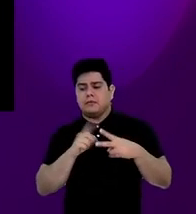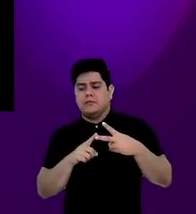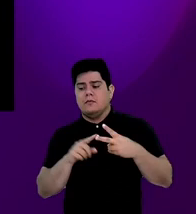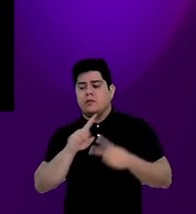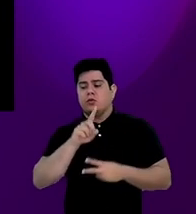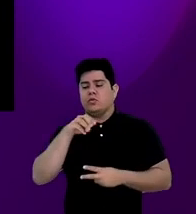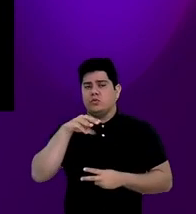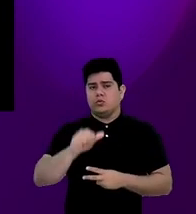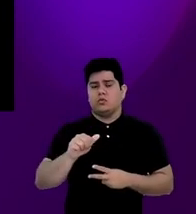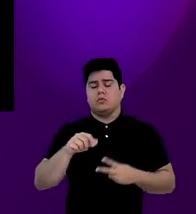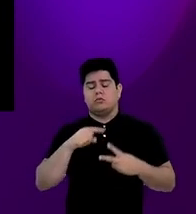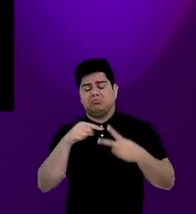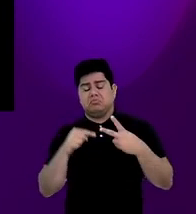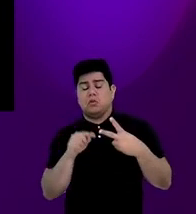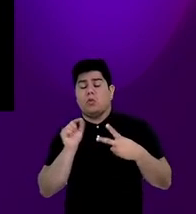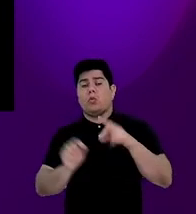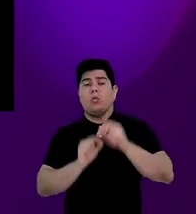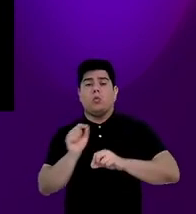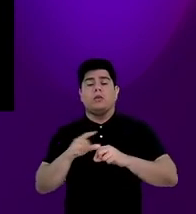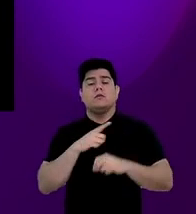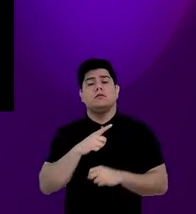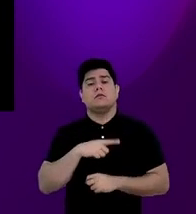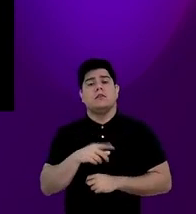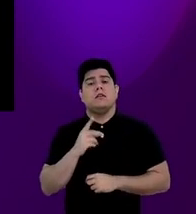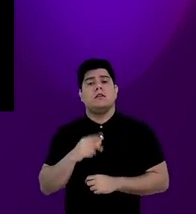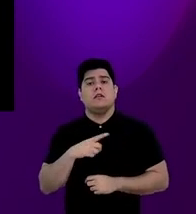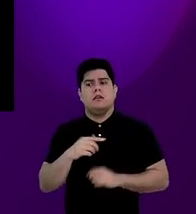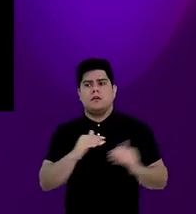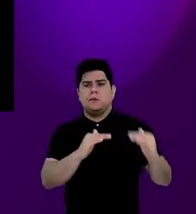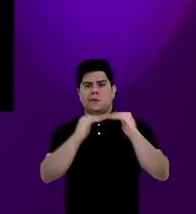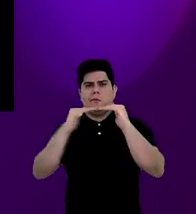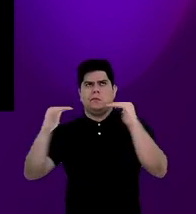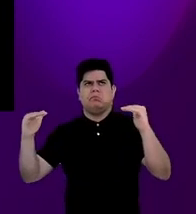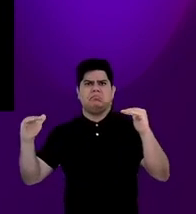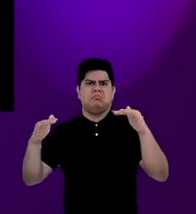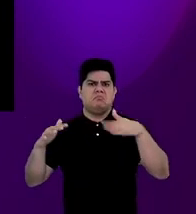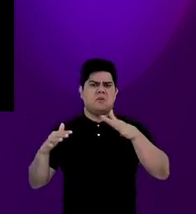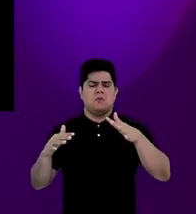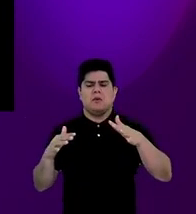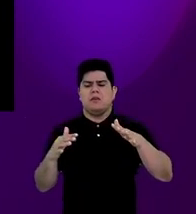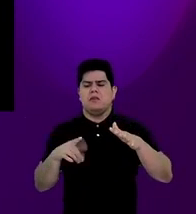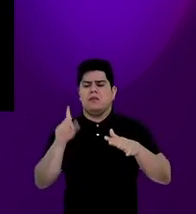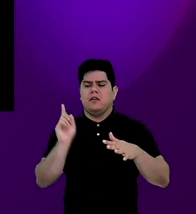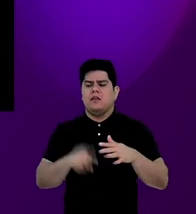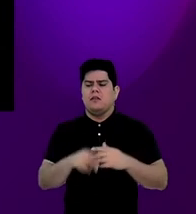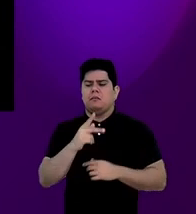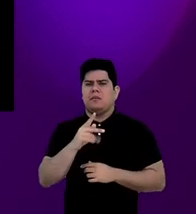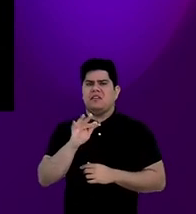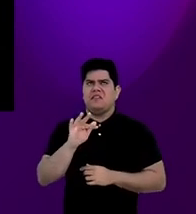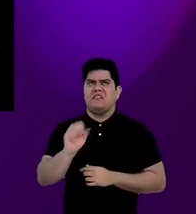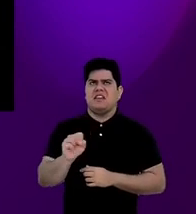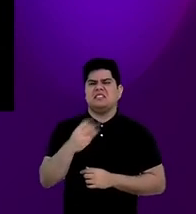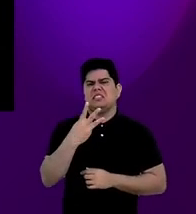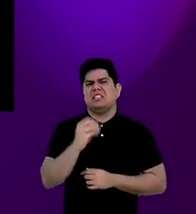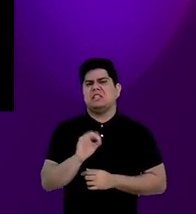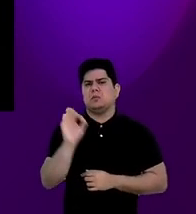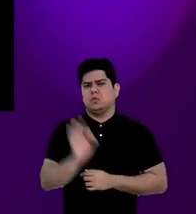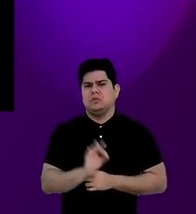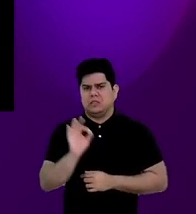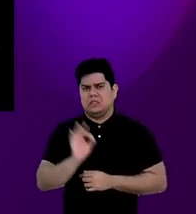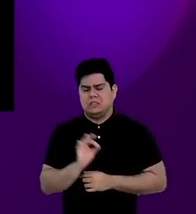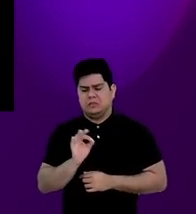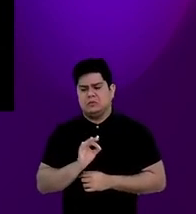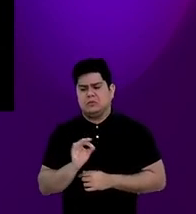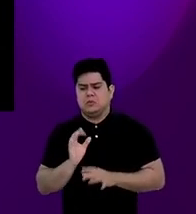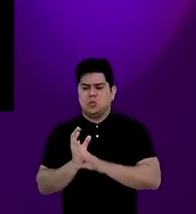tende a haver um platô aí na faixa aí de PFS em torno de 30%, de sobrevida